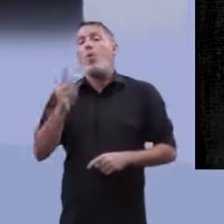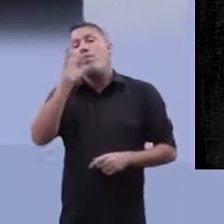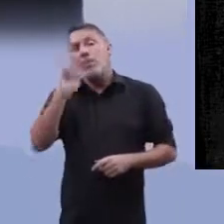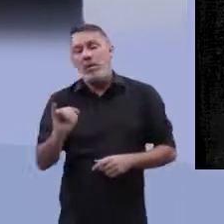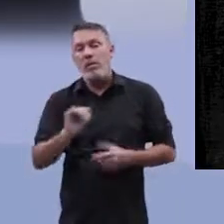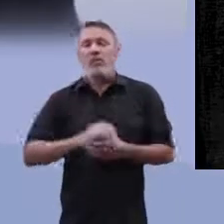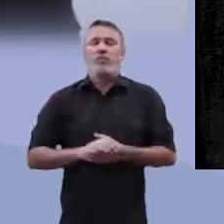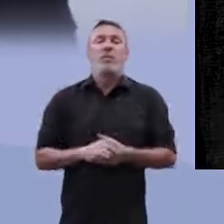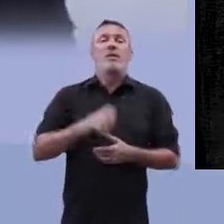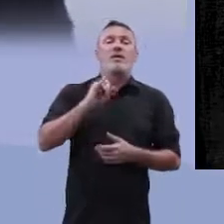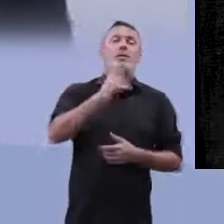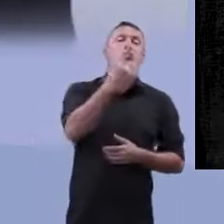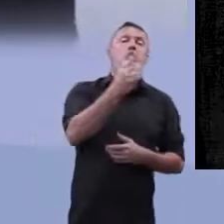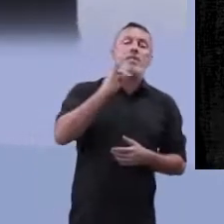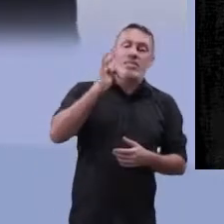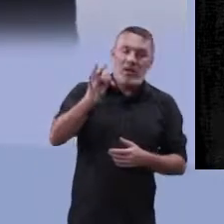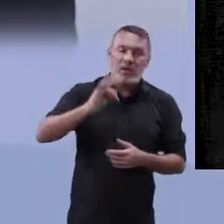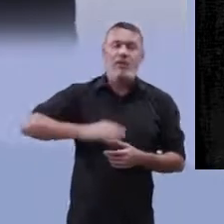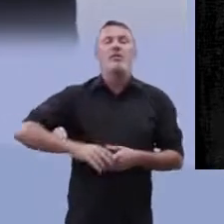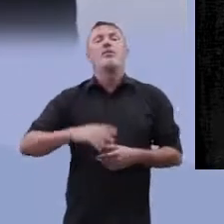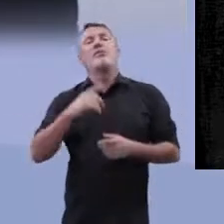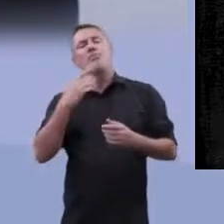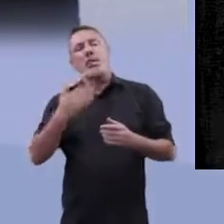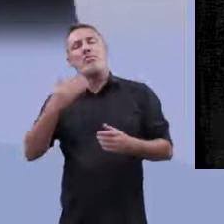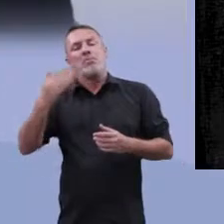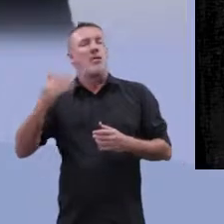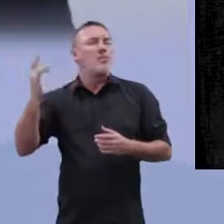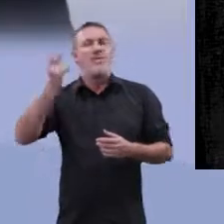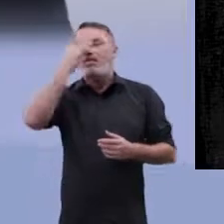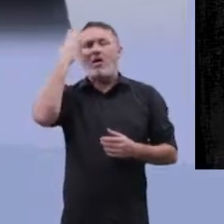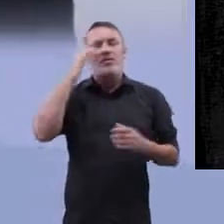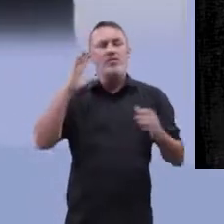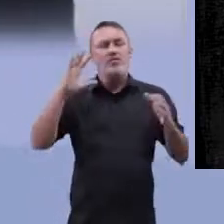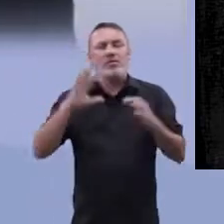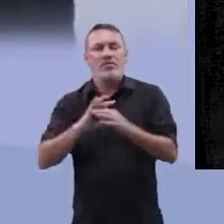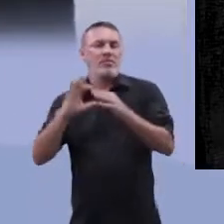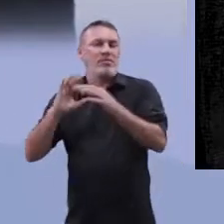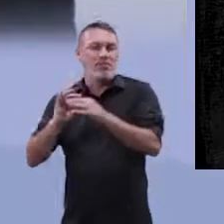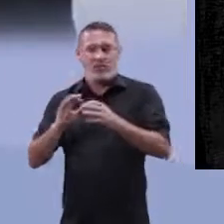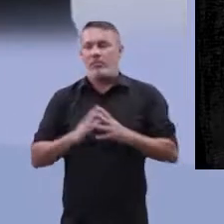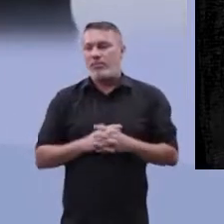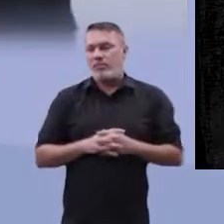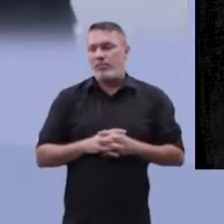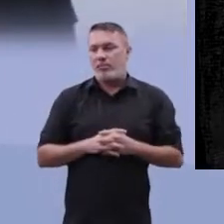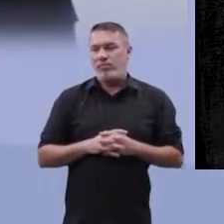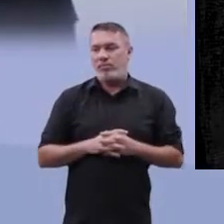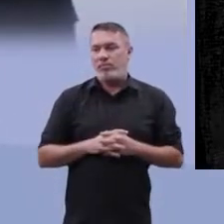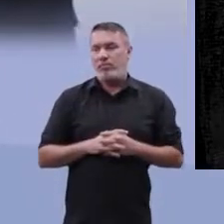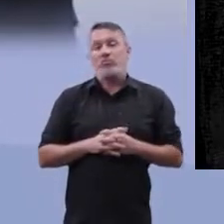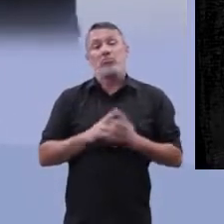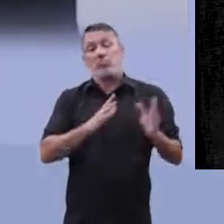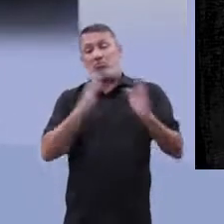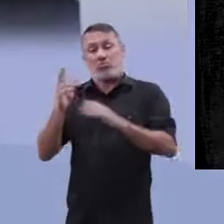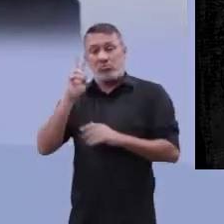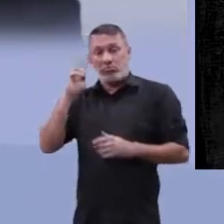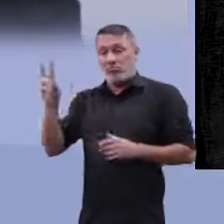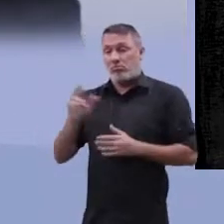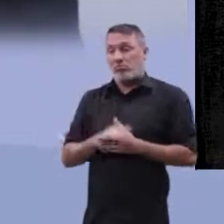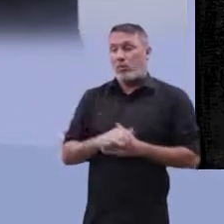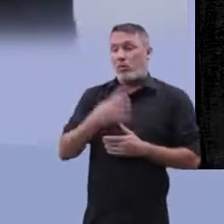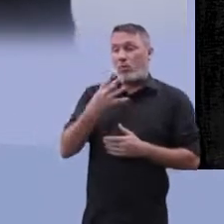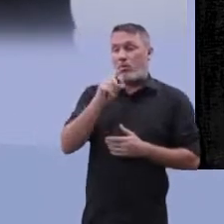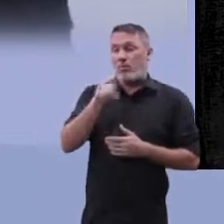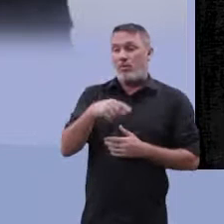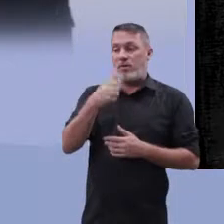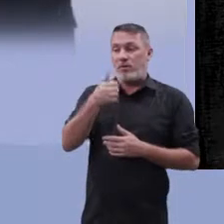4,129 vezes 1 bilhão. Se for 1 trilhão, faz vezes 1 trilhão. E assim, sucessivamente. Beleza, meu